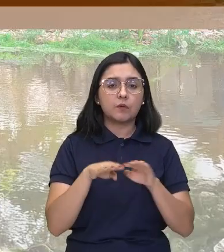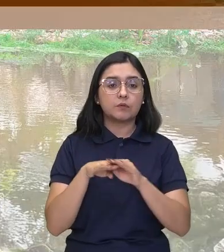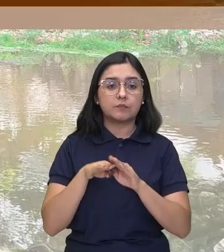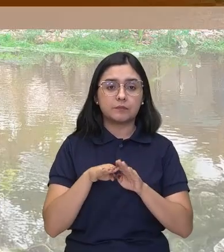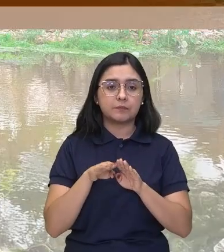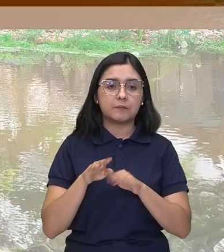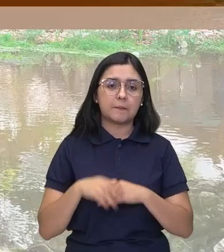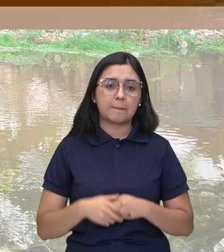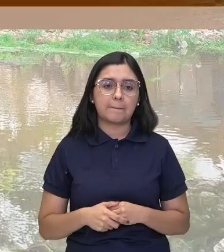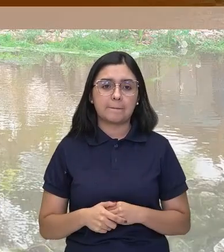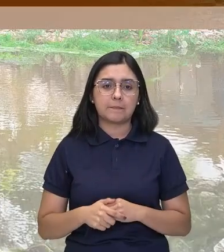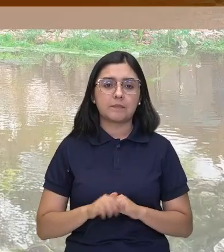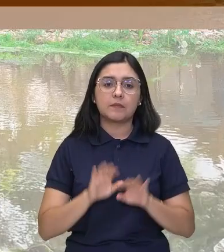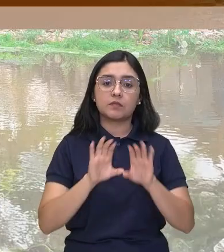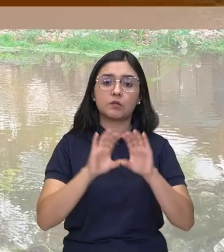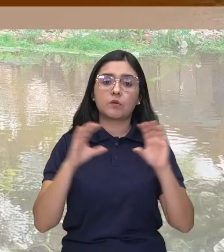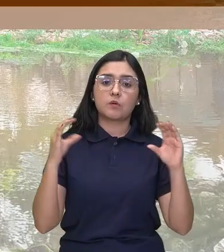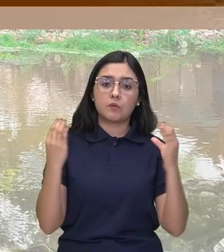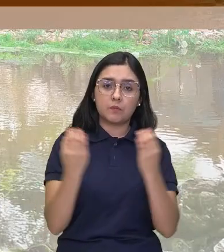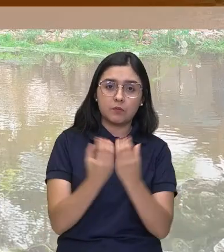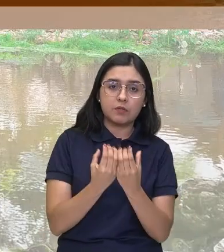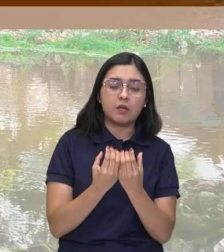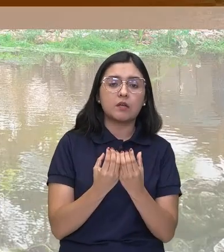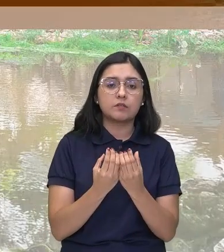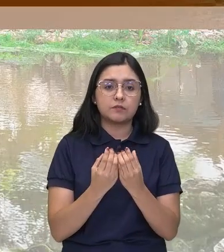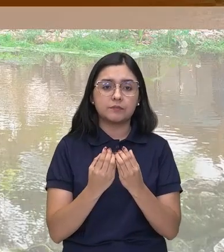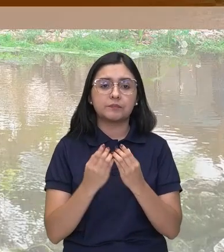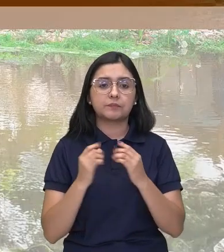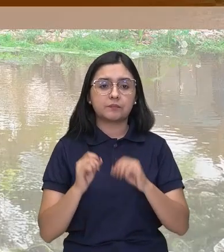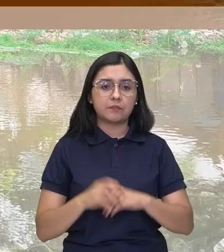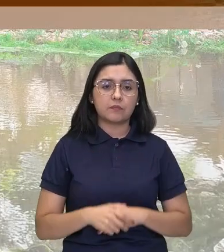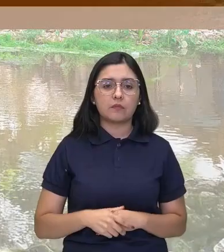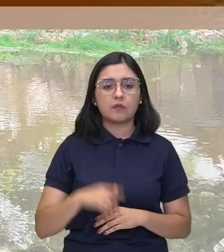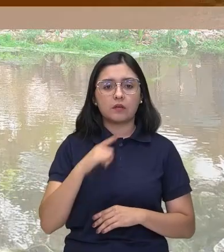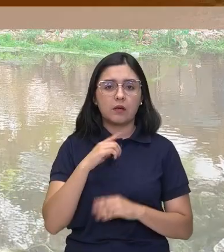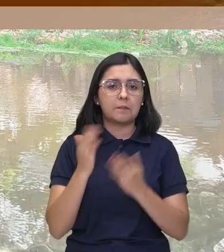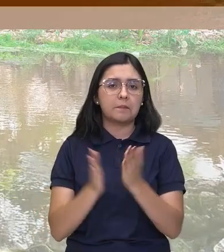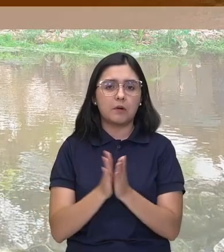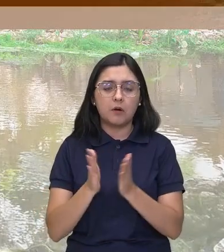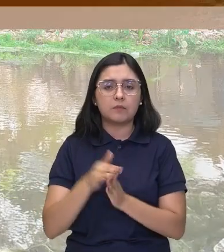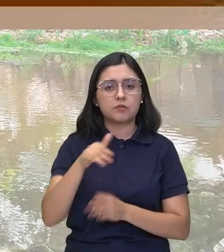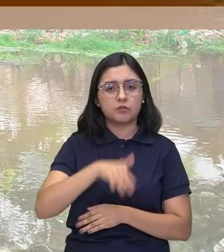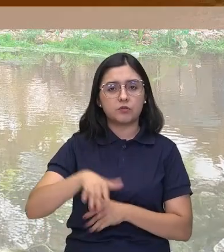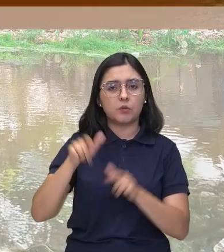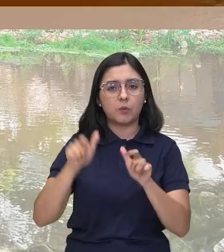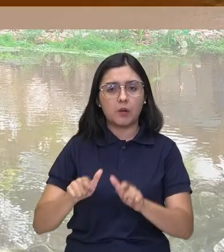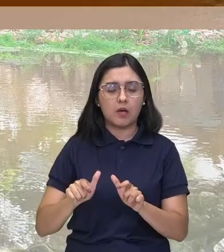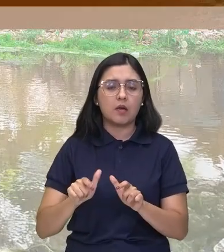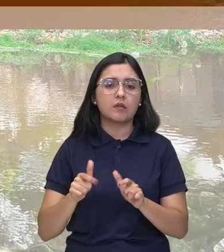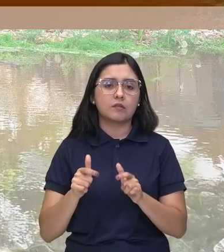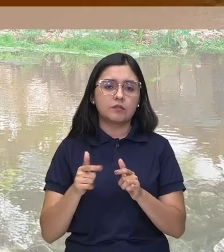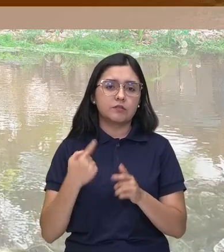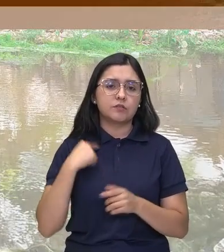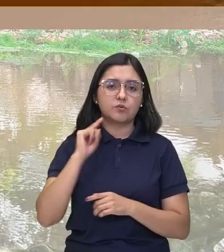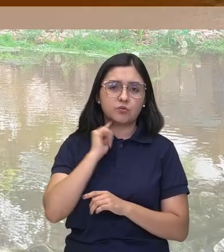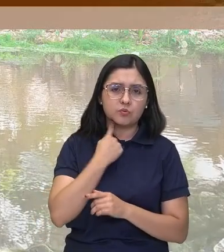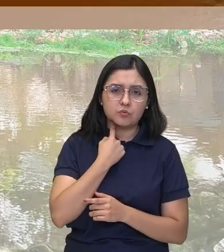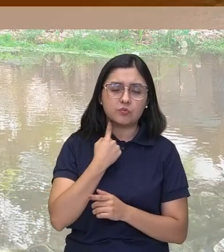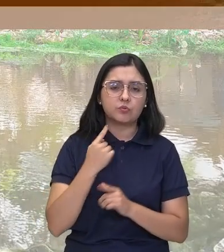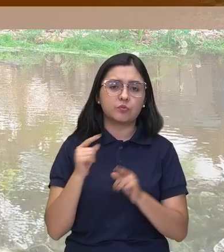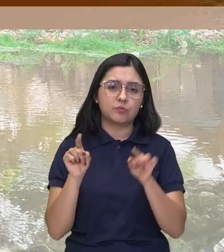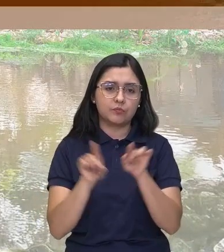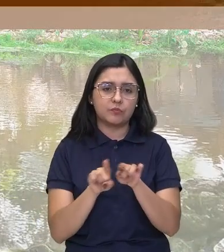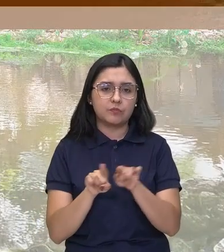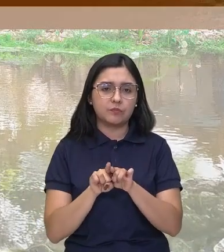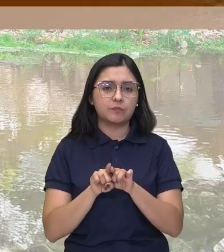quem são? São comunidades marginalizadas. Esses espaços, né, quando esses empreendimentos